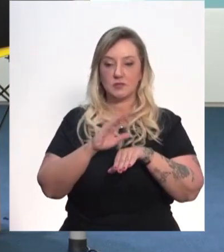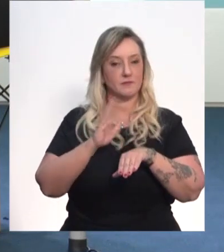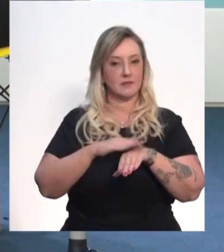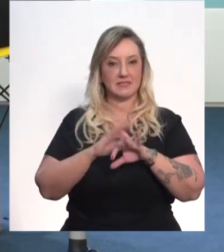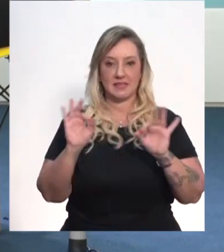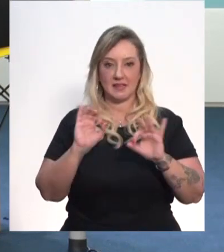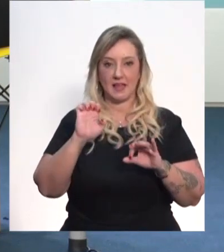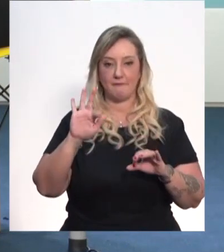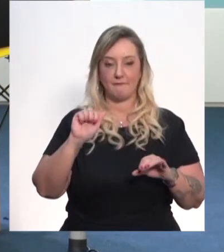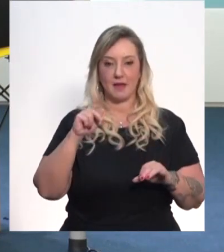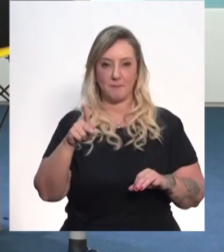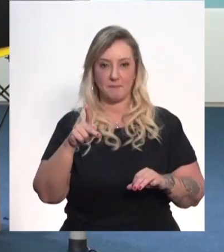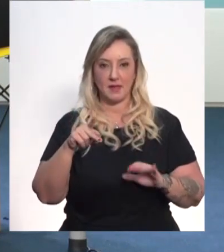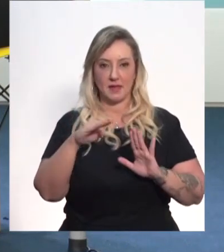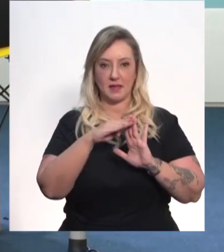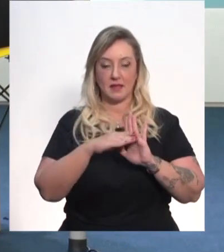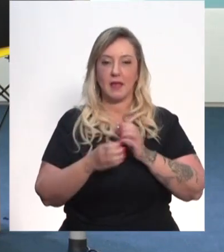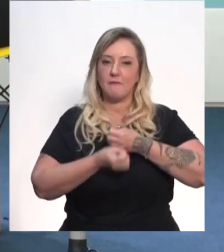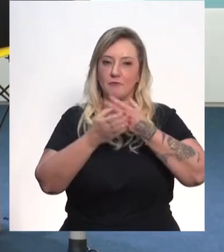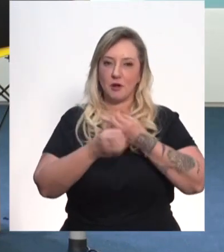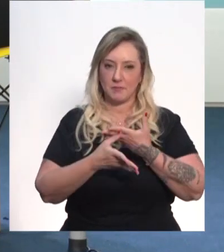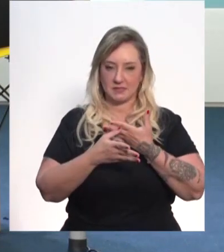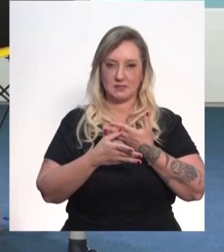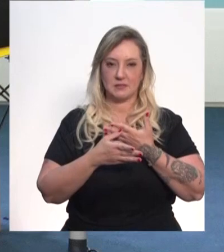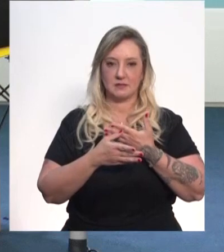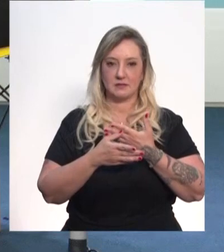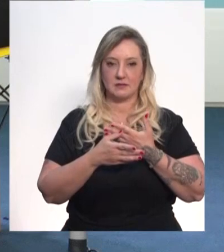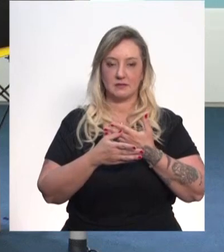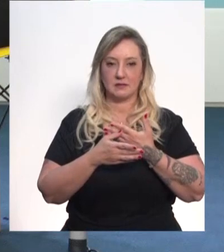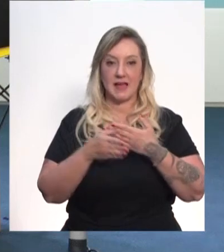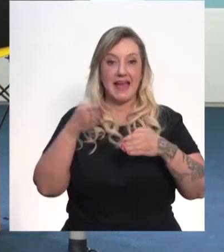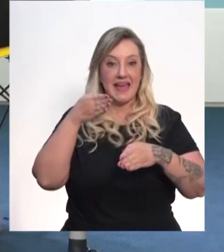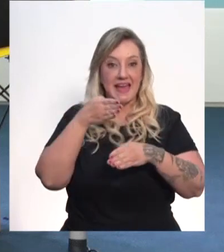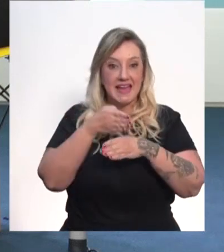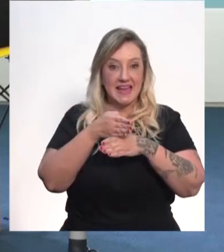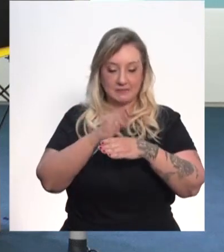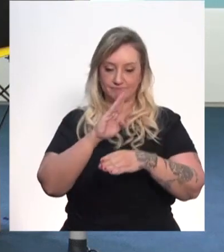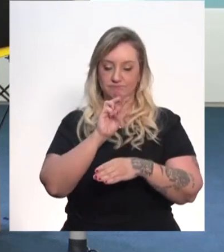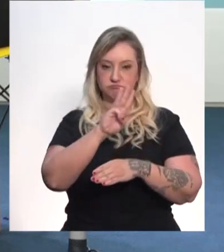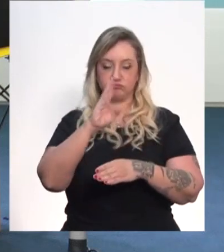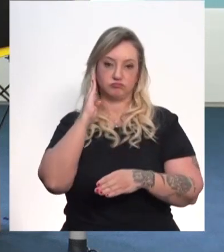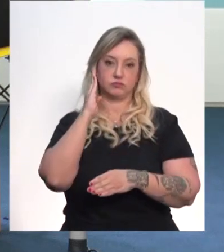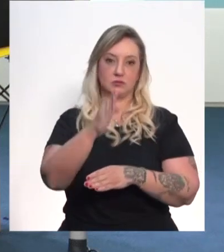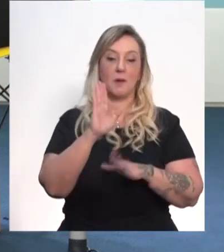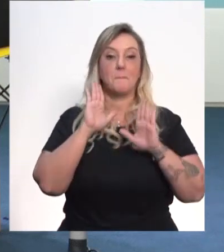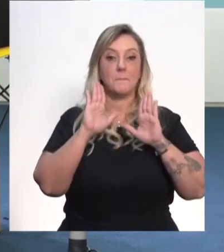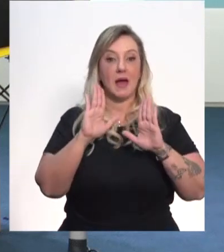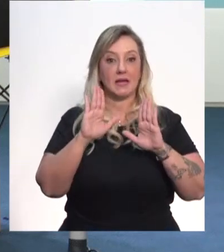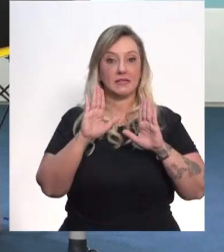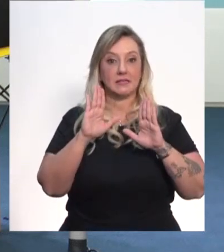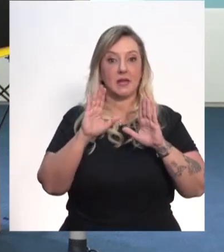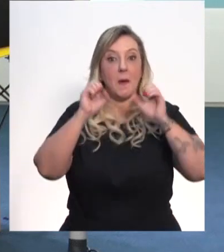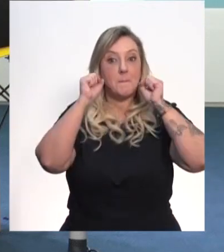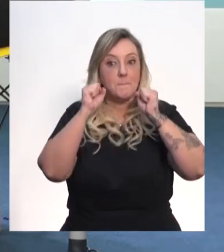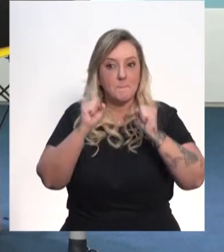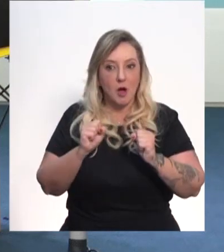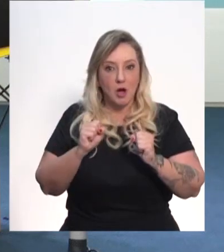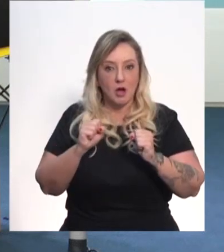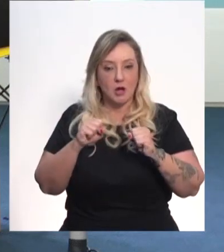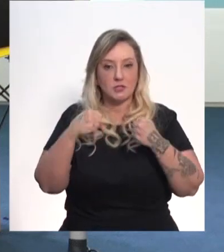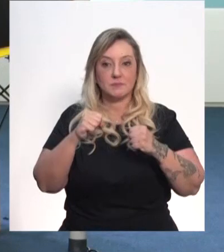uma coisa que já faz parte da sua rotina, para outras não. E mesmo para quem faz parte da rotina, essa questão